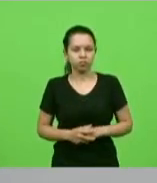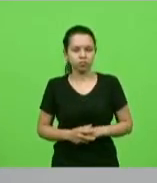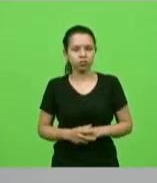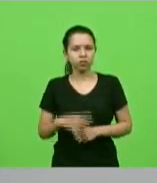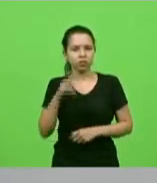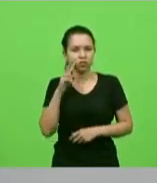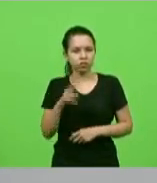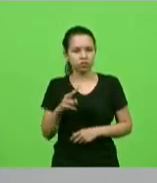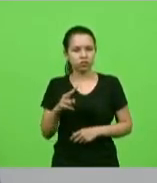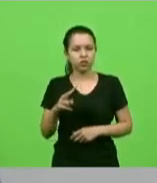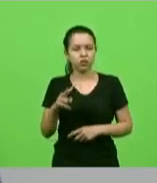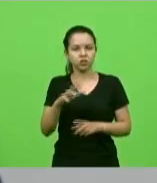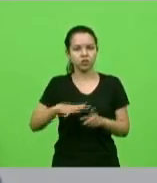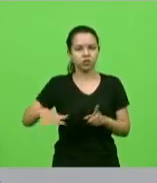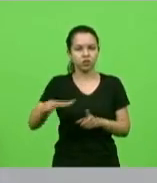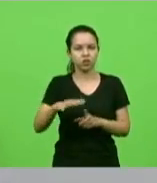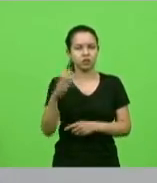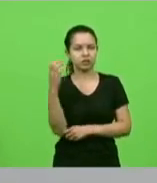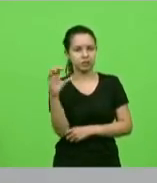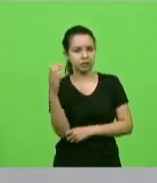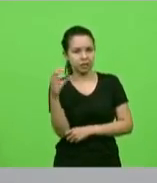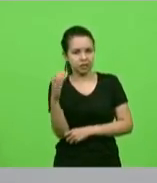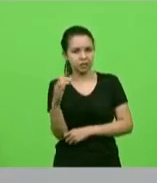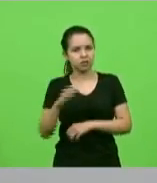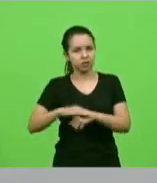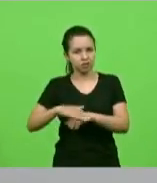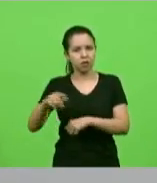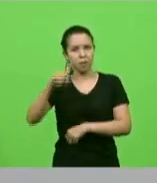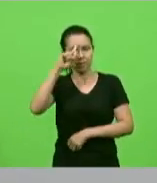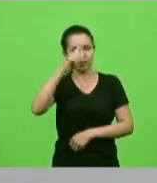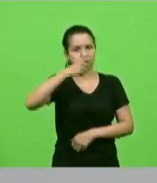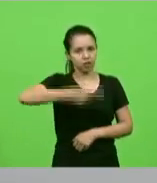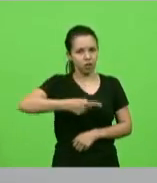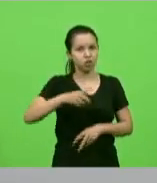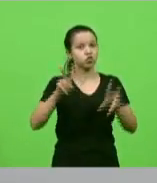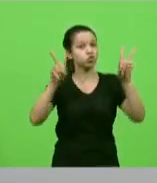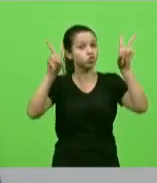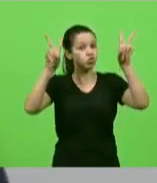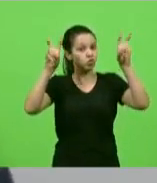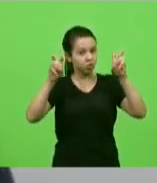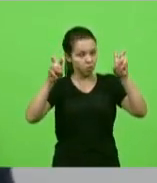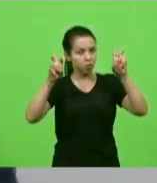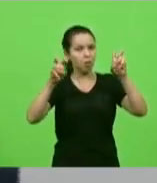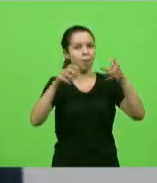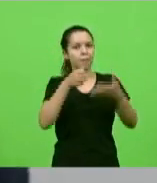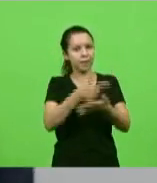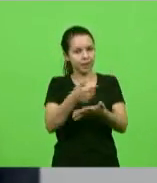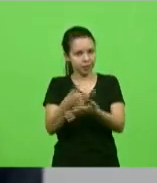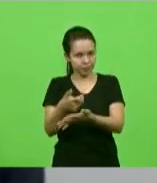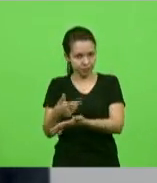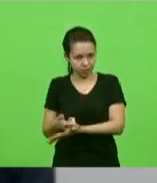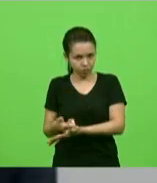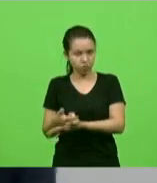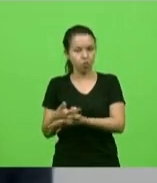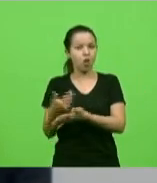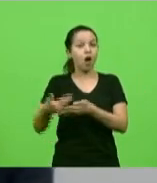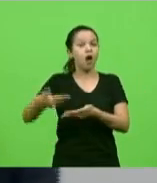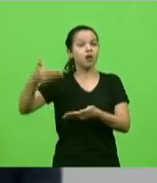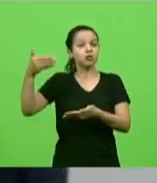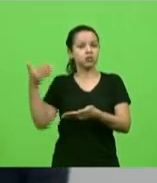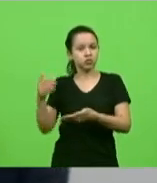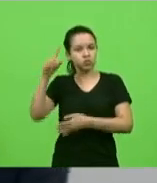cenário, em tese, da ciência do senhor mandatário sobre a questão do pagamento assodado, e muito antes do dia